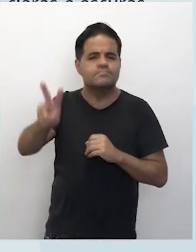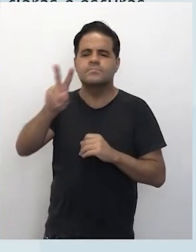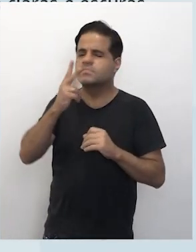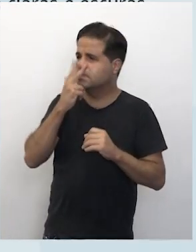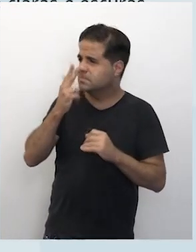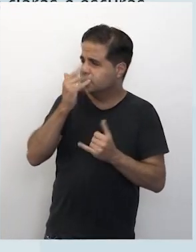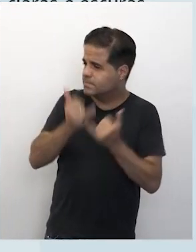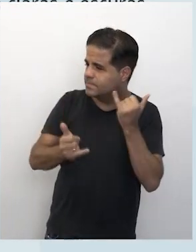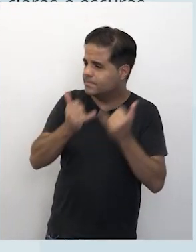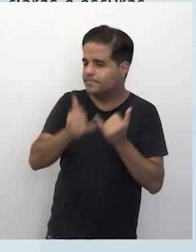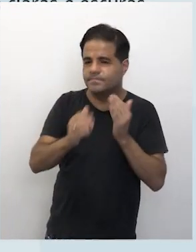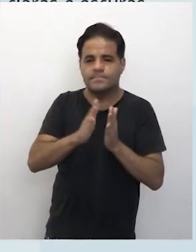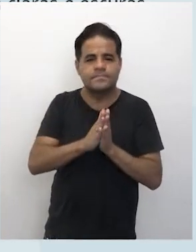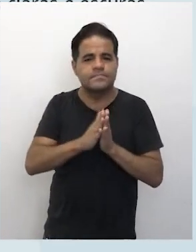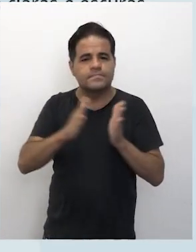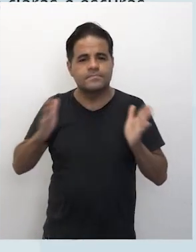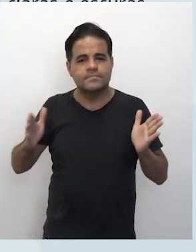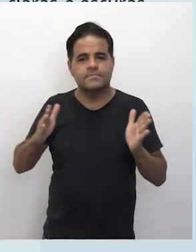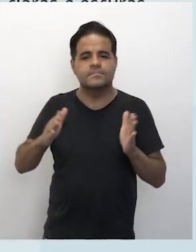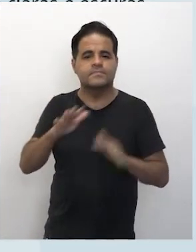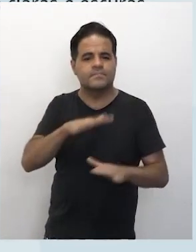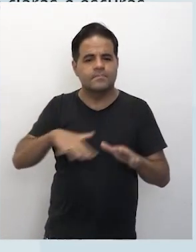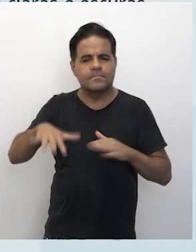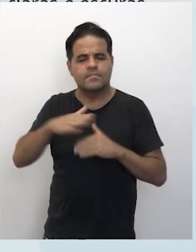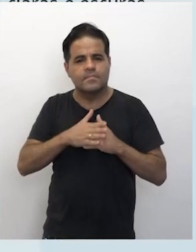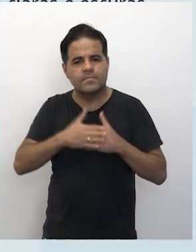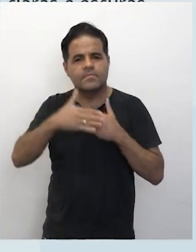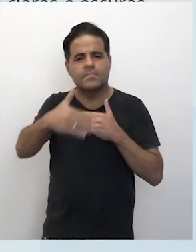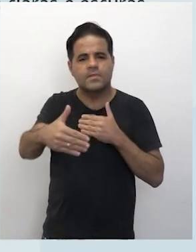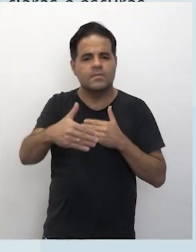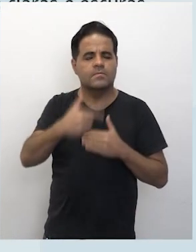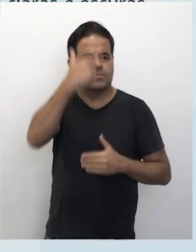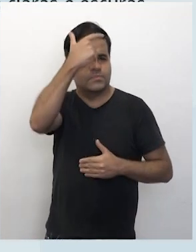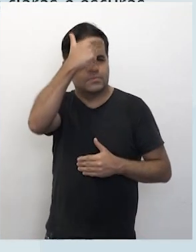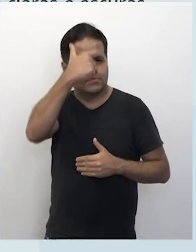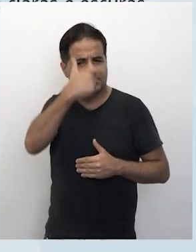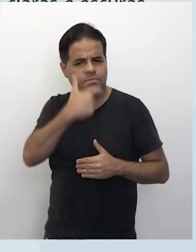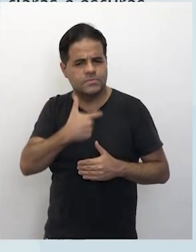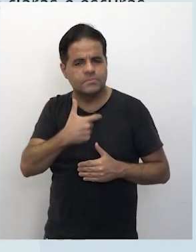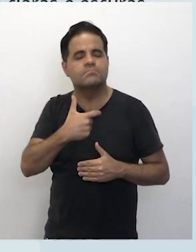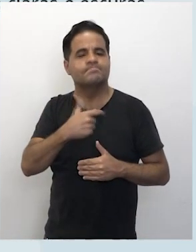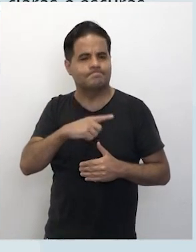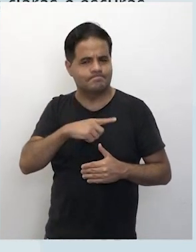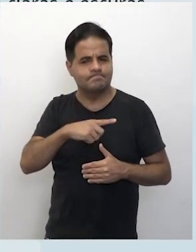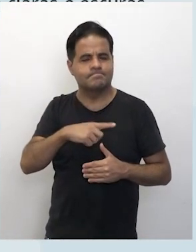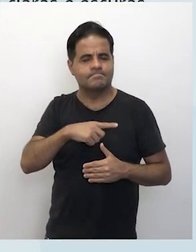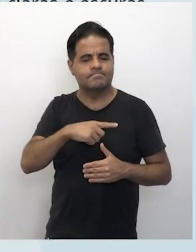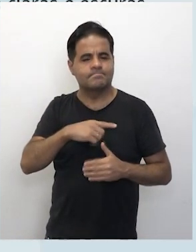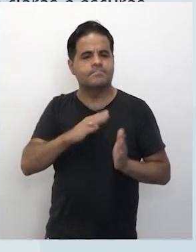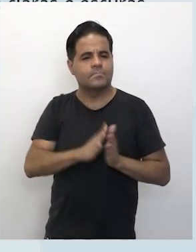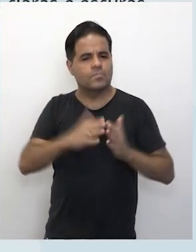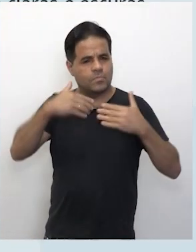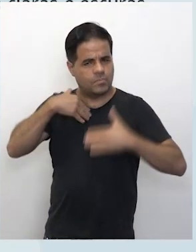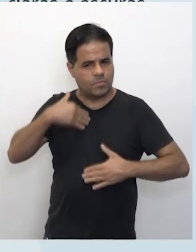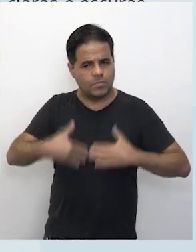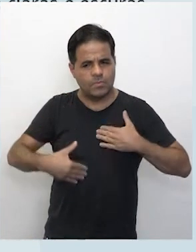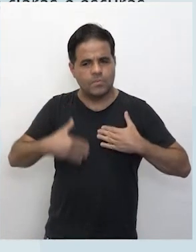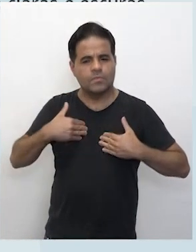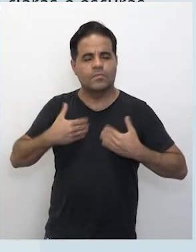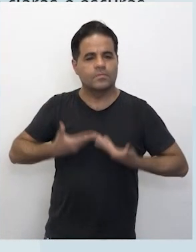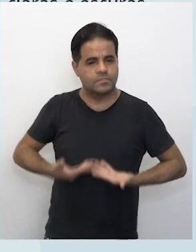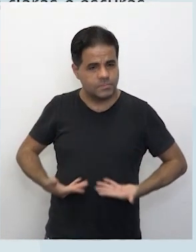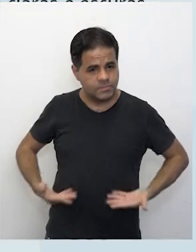parece que os pontos mais claros, que correspondem aqui ao rosto, né? Aqui ao corpo dela, ao